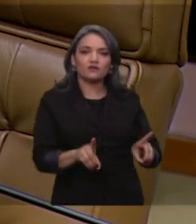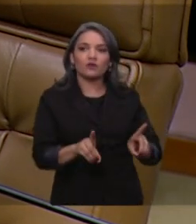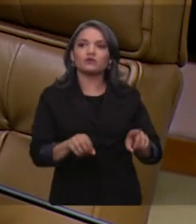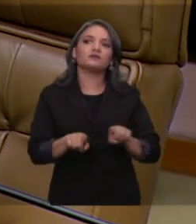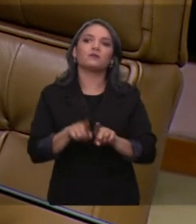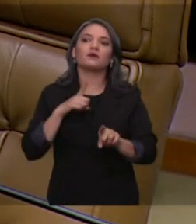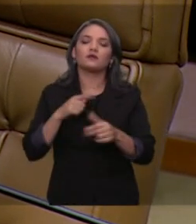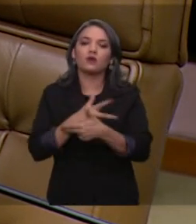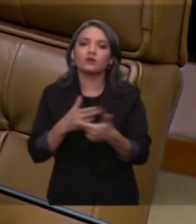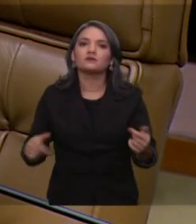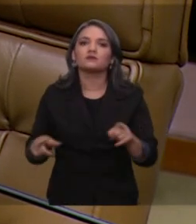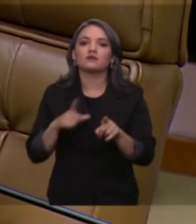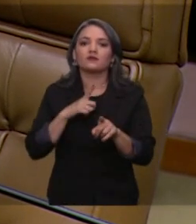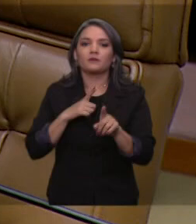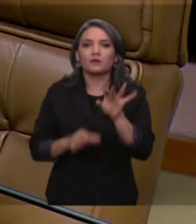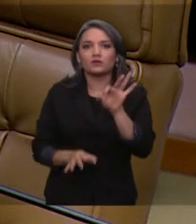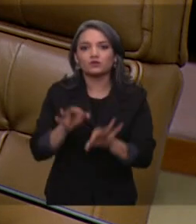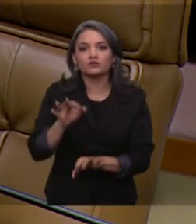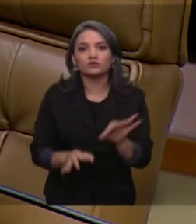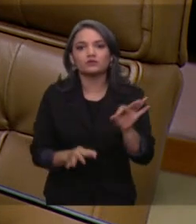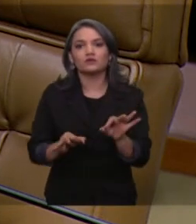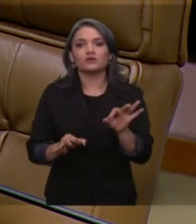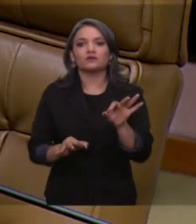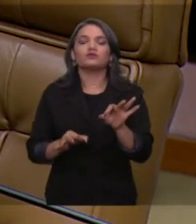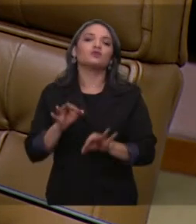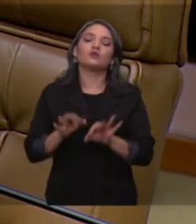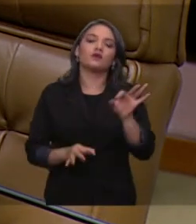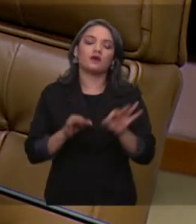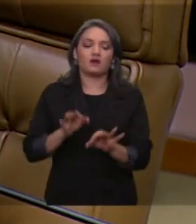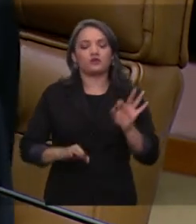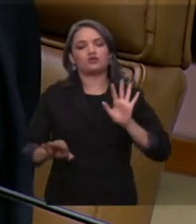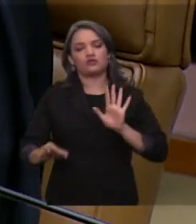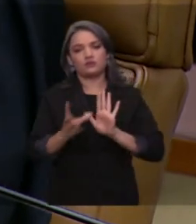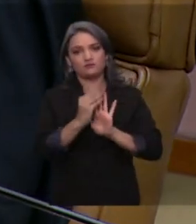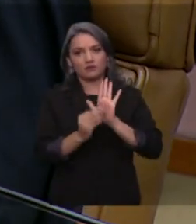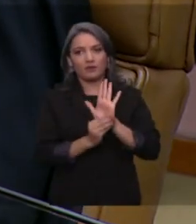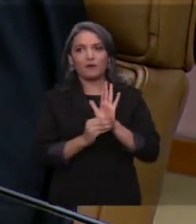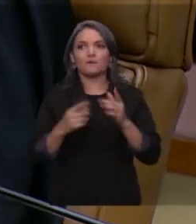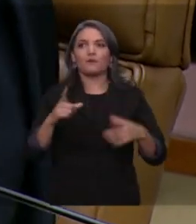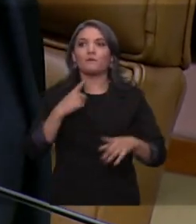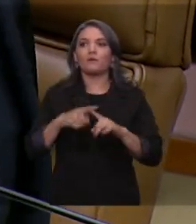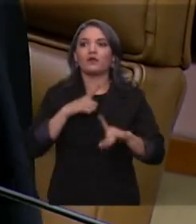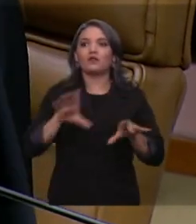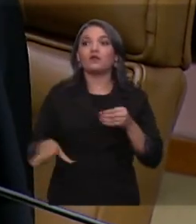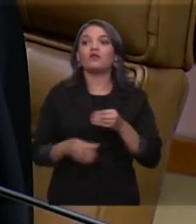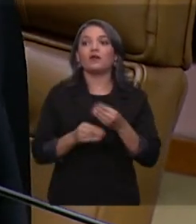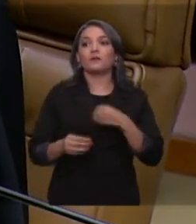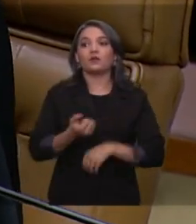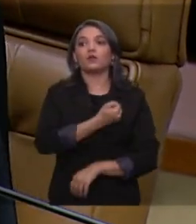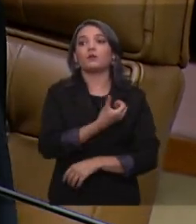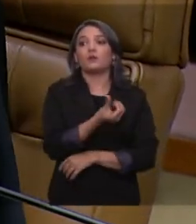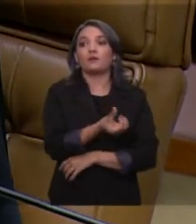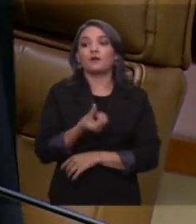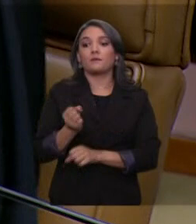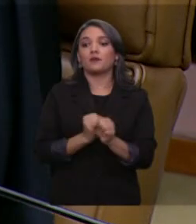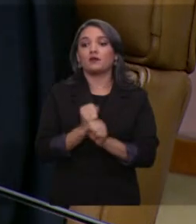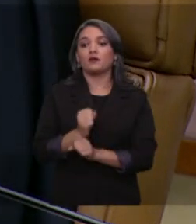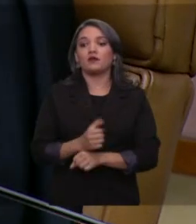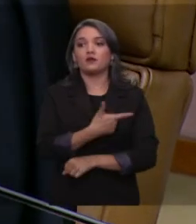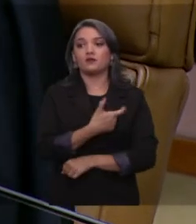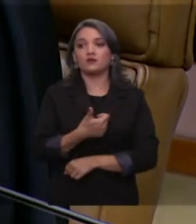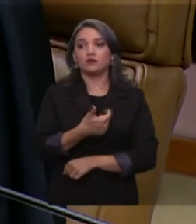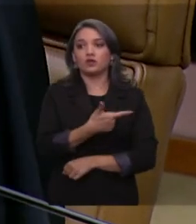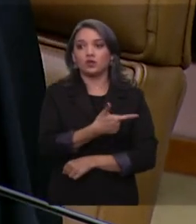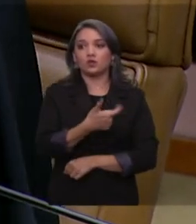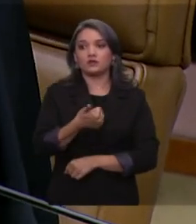no ordenamento jurídico brasileiro após a promulgação da emenda 66 de 2010. São, portanto, presidente,